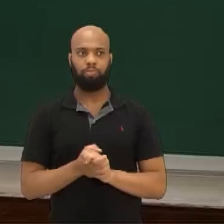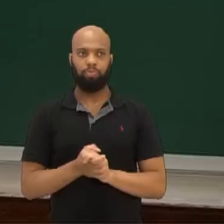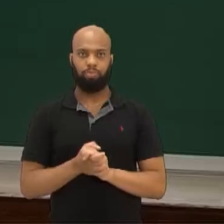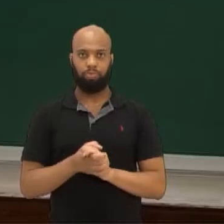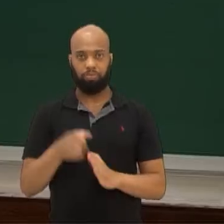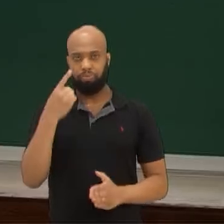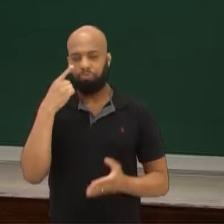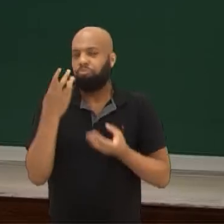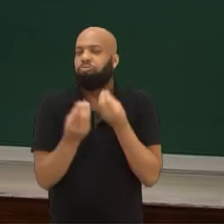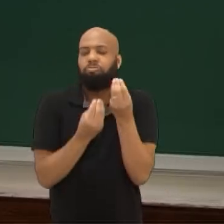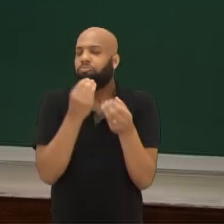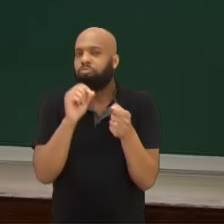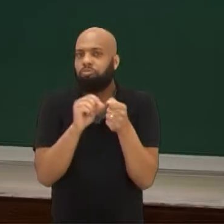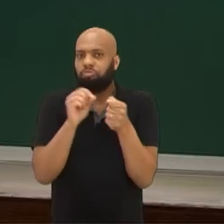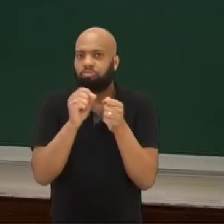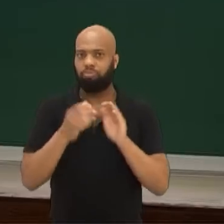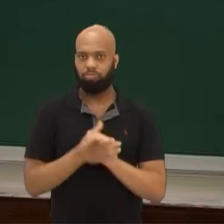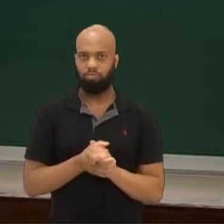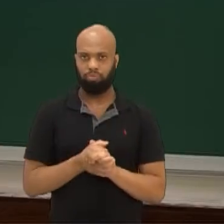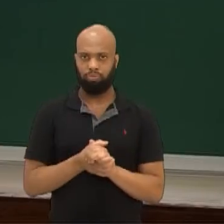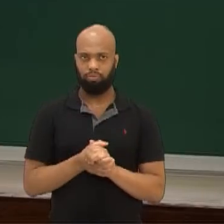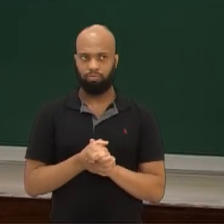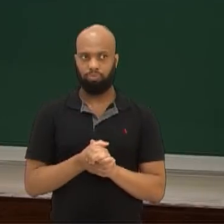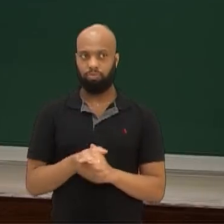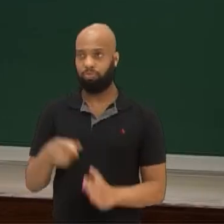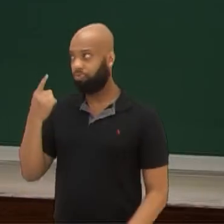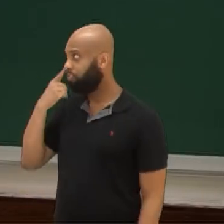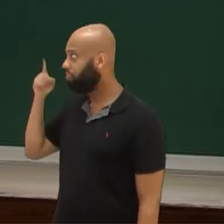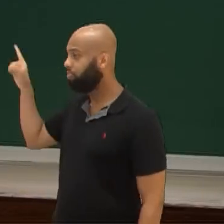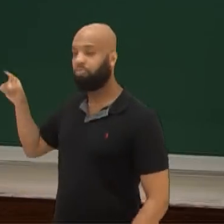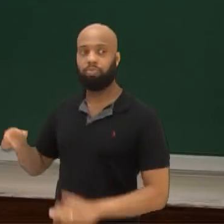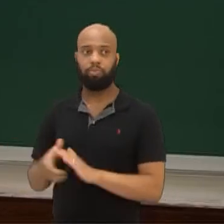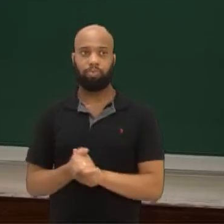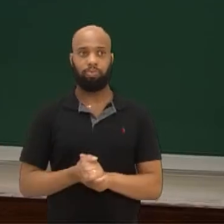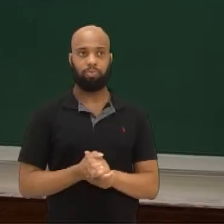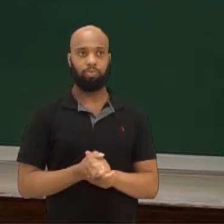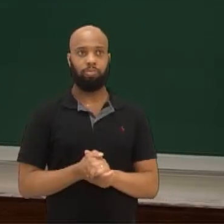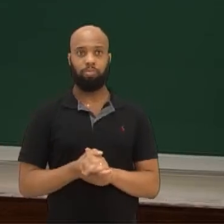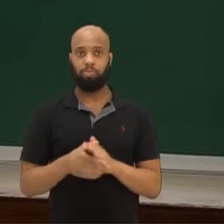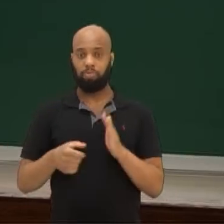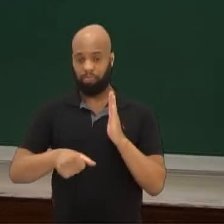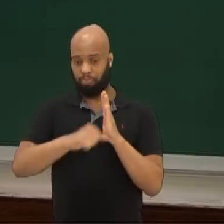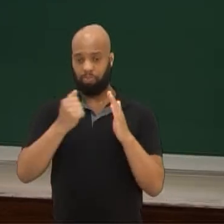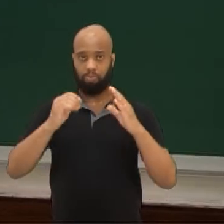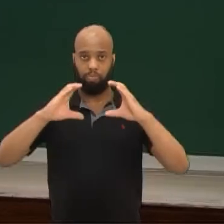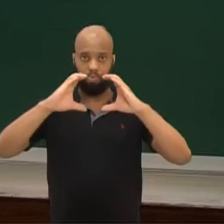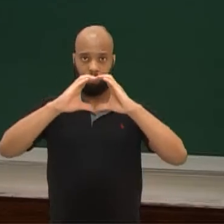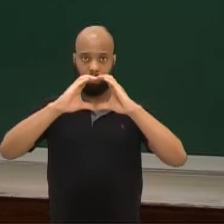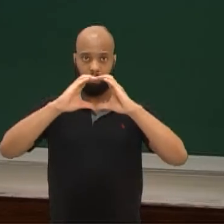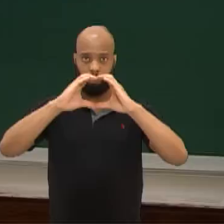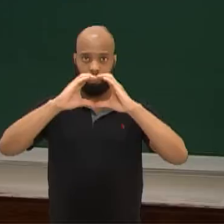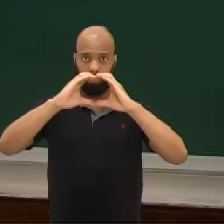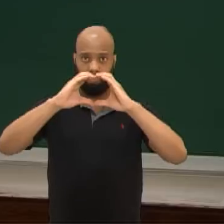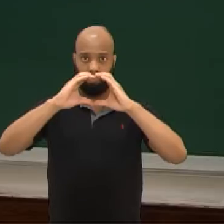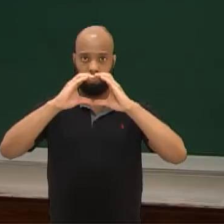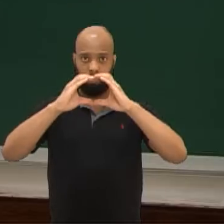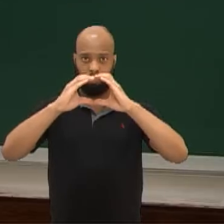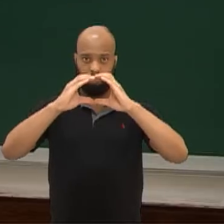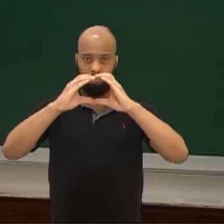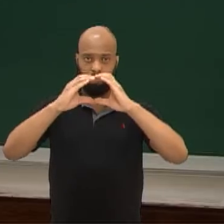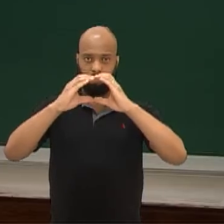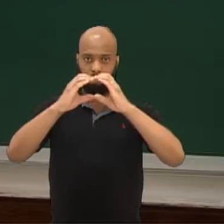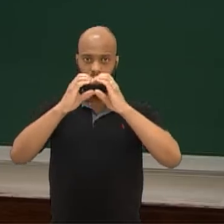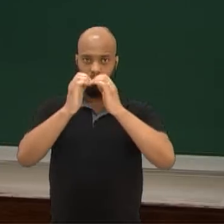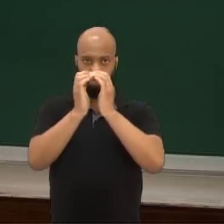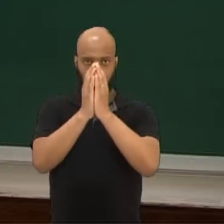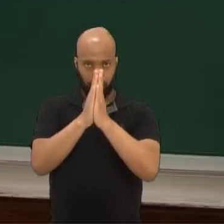ok? Como que eu faço para representar 1/4 da volta completa? Primeiro eu vou dobrar ele ao meio, certo? Dobrei ao